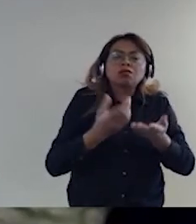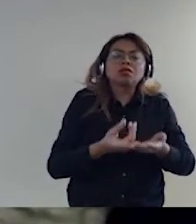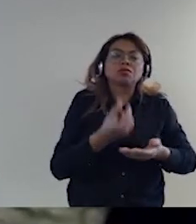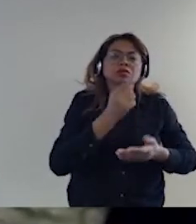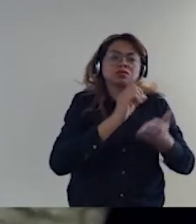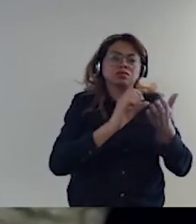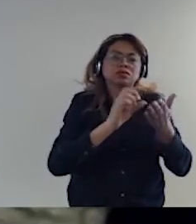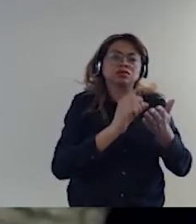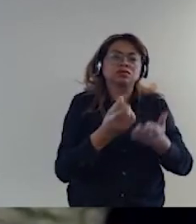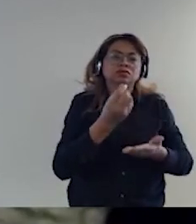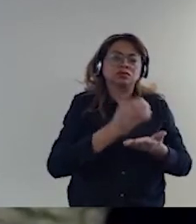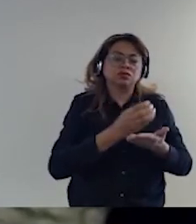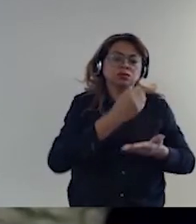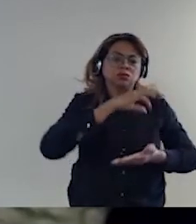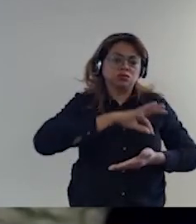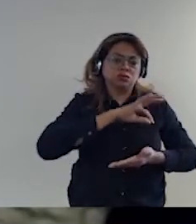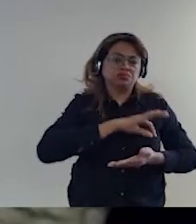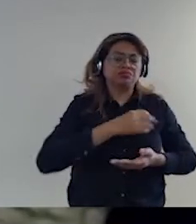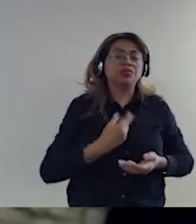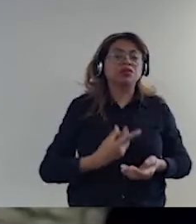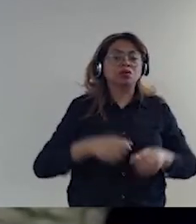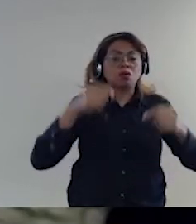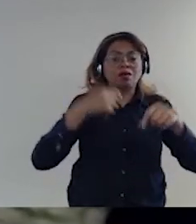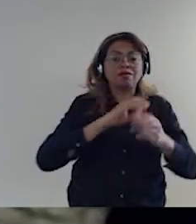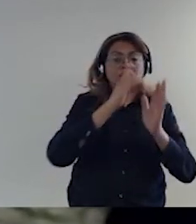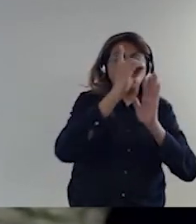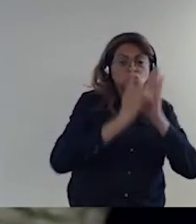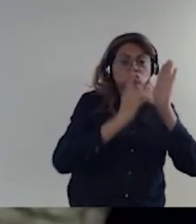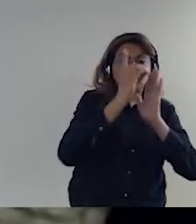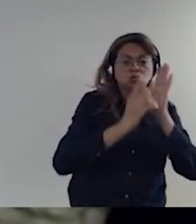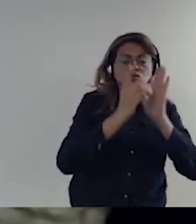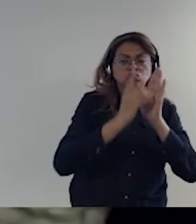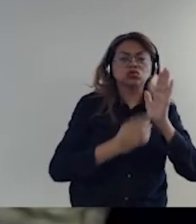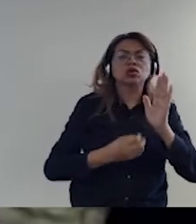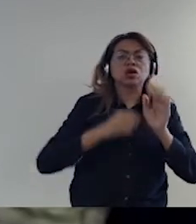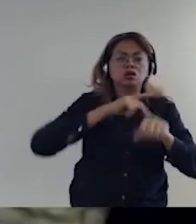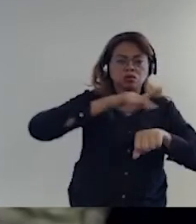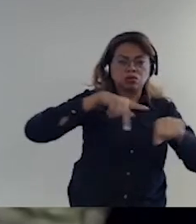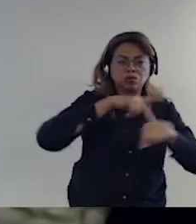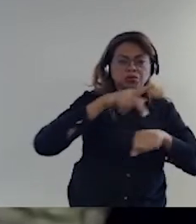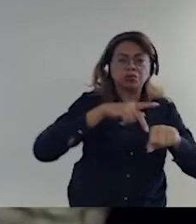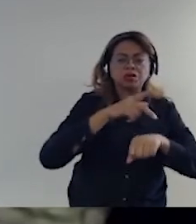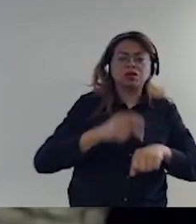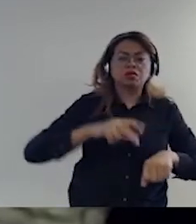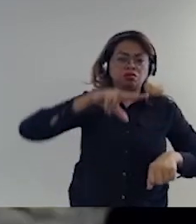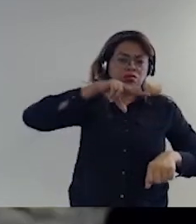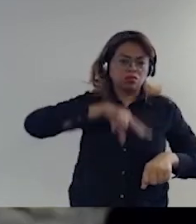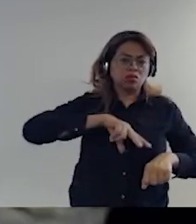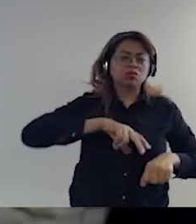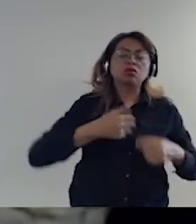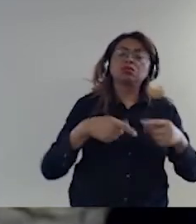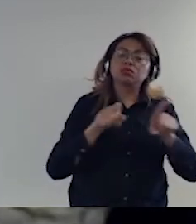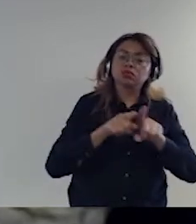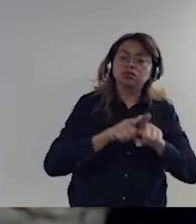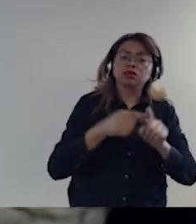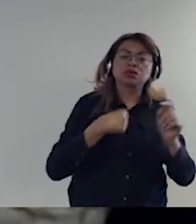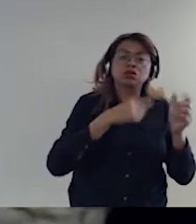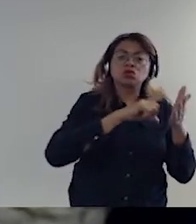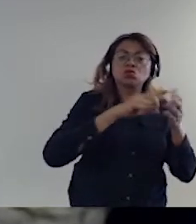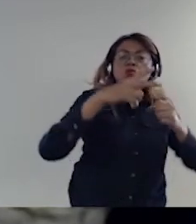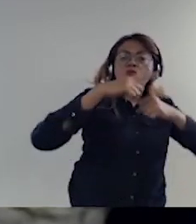uma cláusula geral, que é o artigo 437, que prevê a intervenção quando há uma alteração